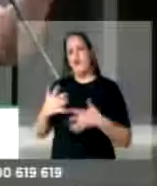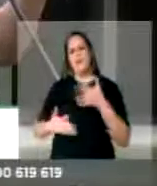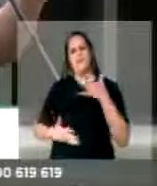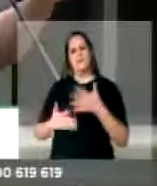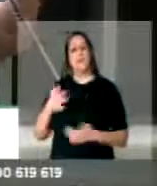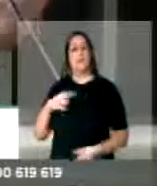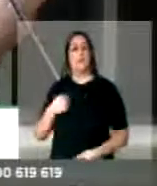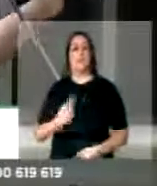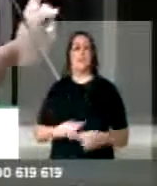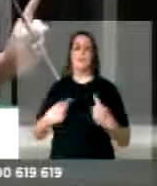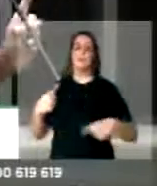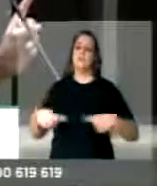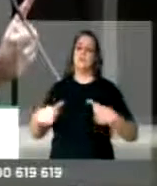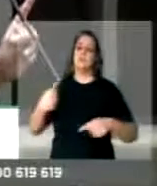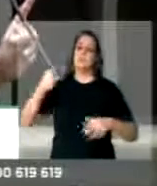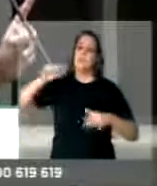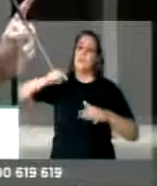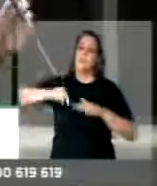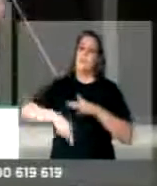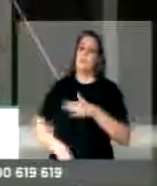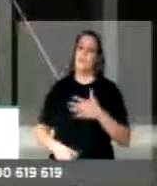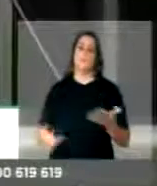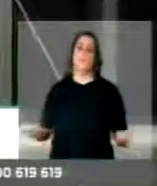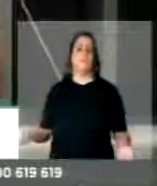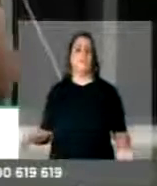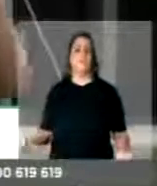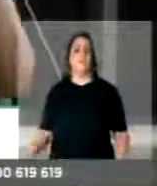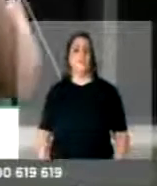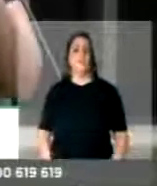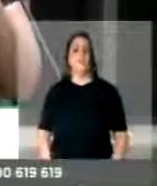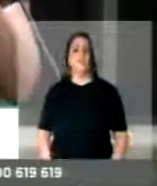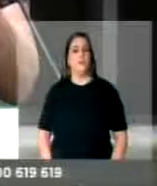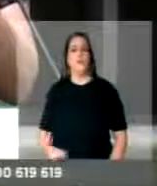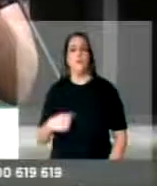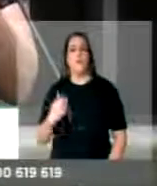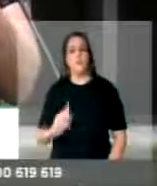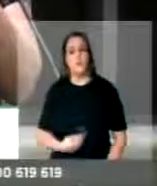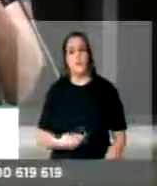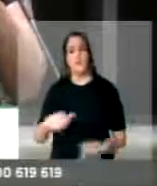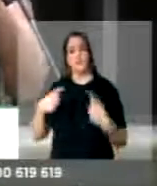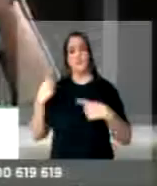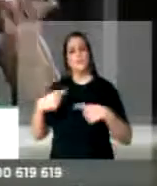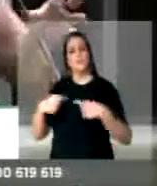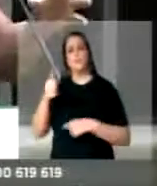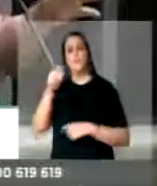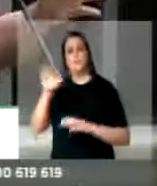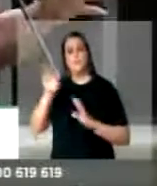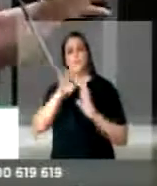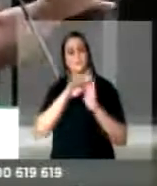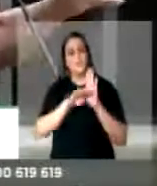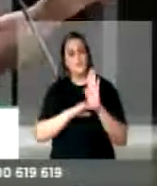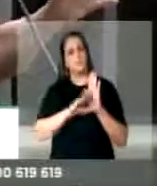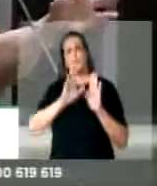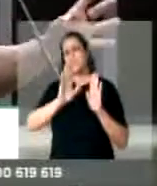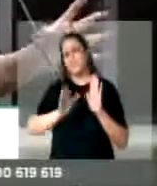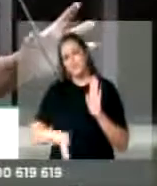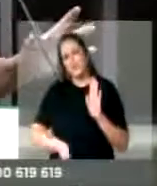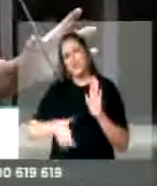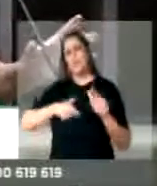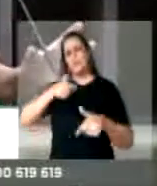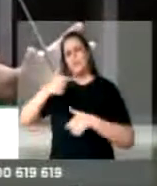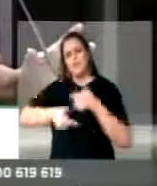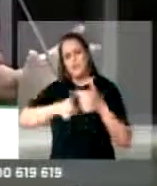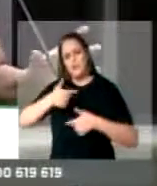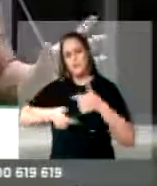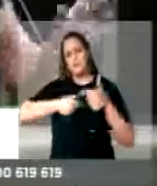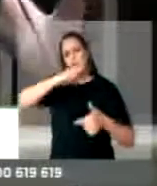uma discussão com a profundidade necessária. Nós estamos discutindo 10 medidas que foram exaustivamente trabalhadas em